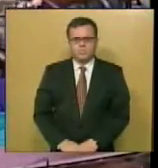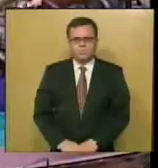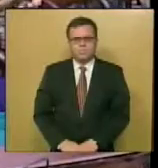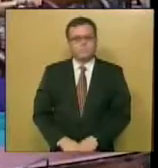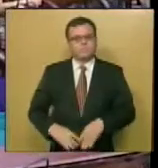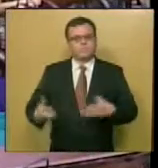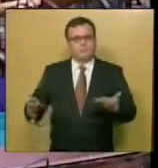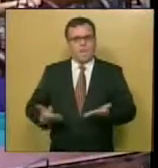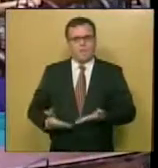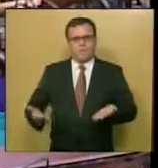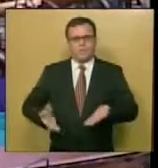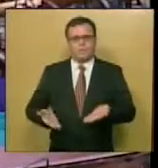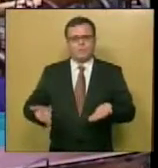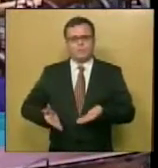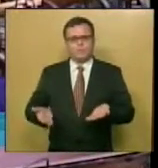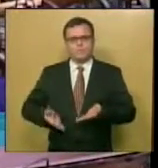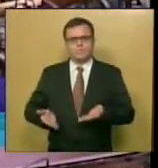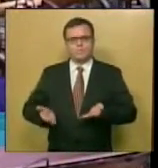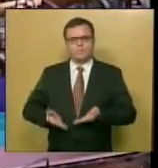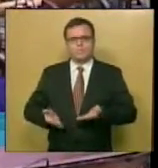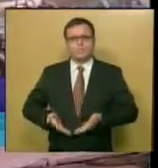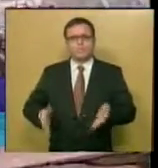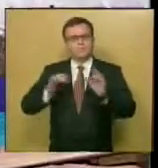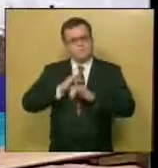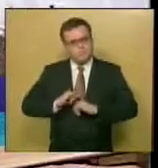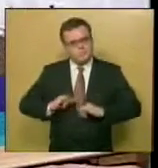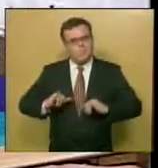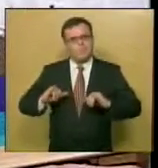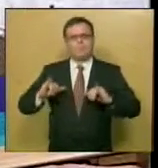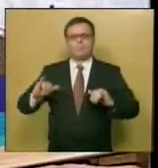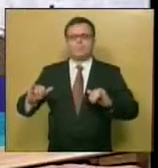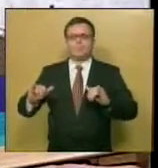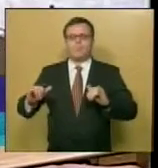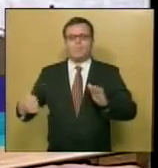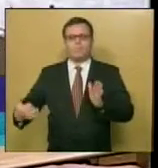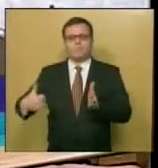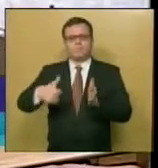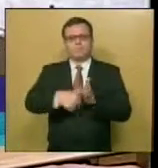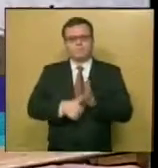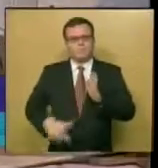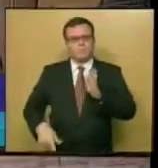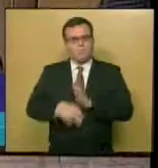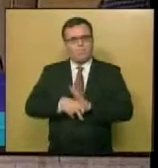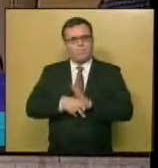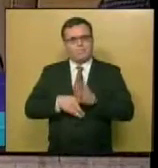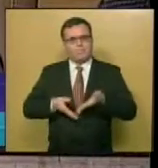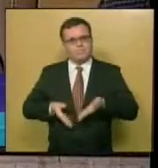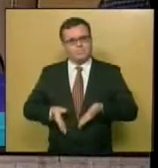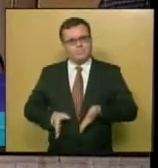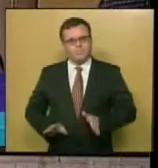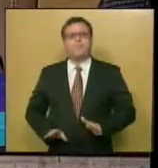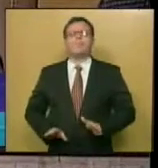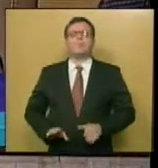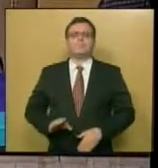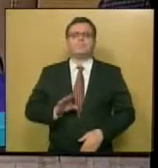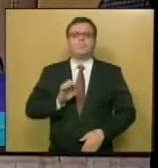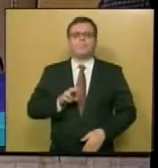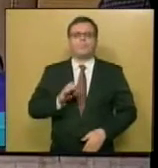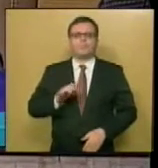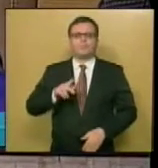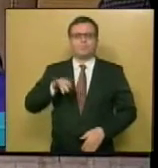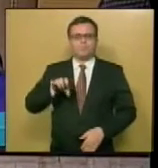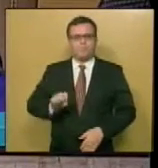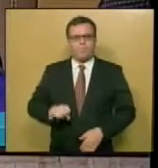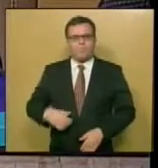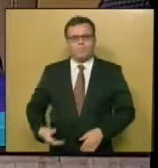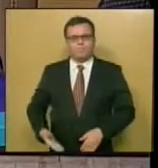Passaremos agora o lançamento oficial do selo comemorativo ao centenário de nascimento do Dr. Euclides Paz Mendonça.